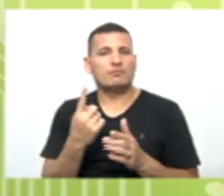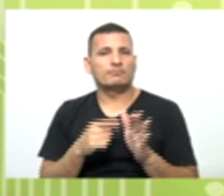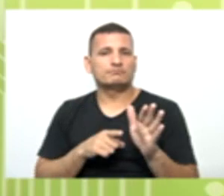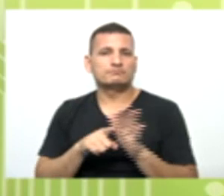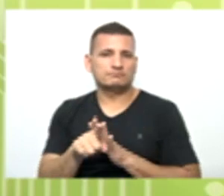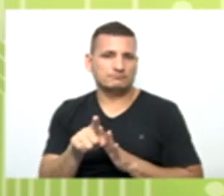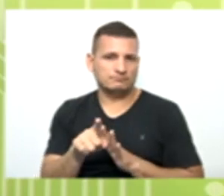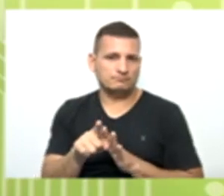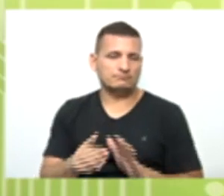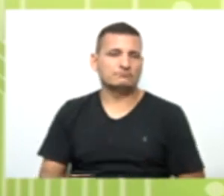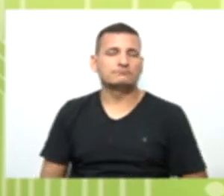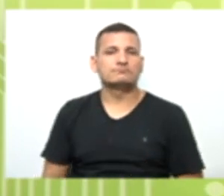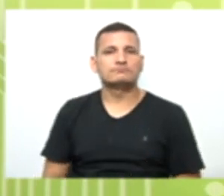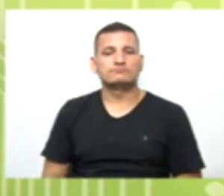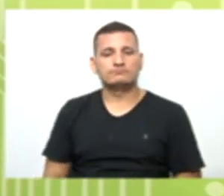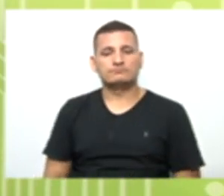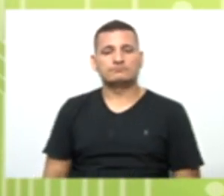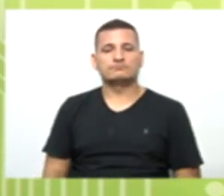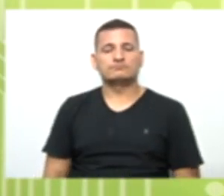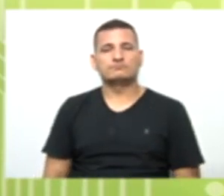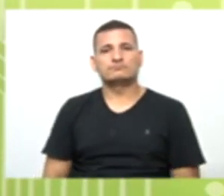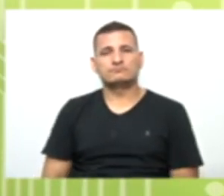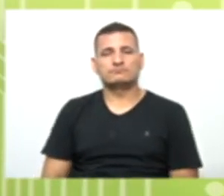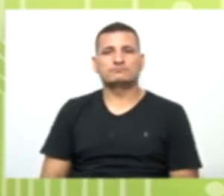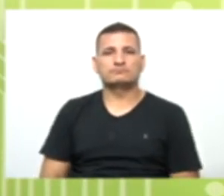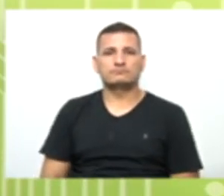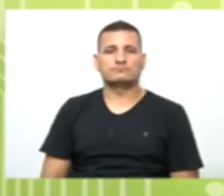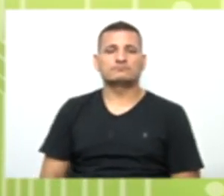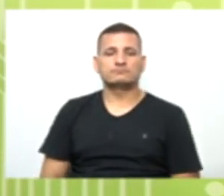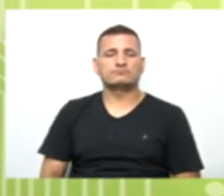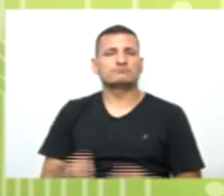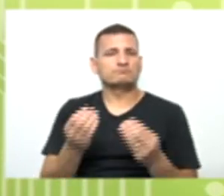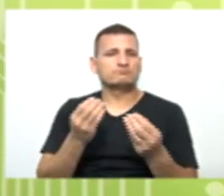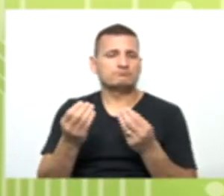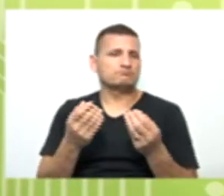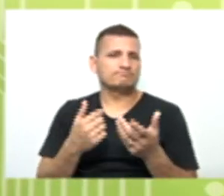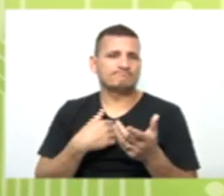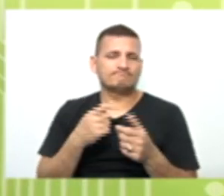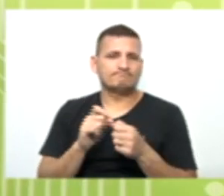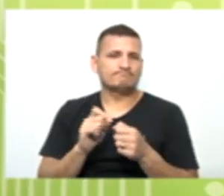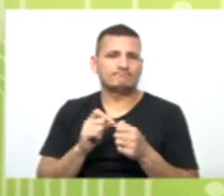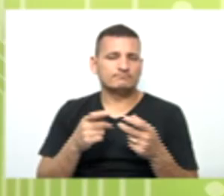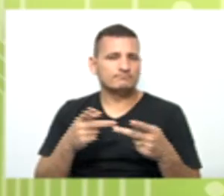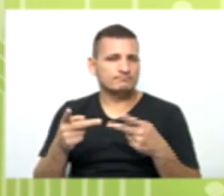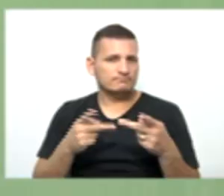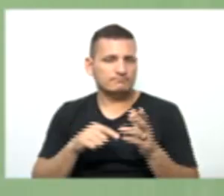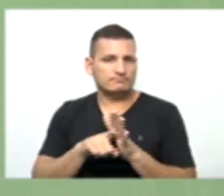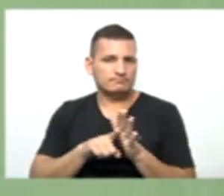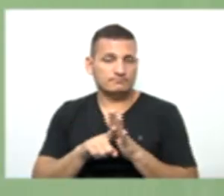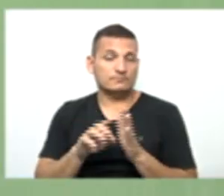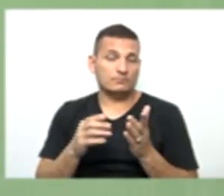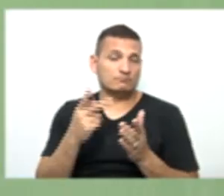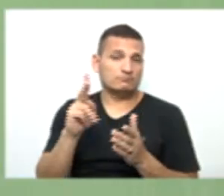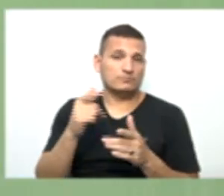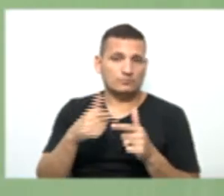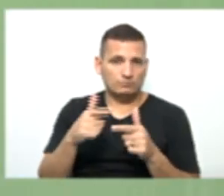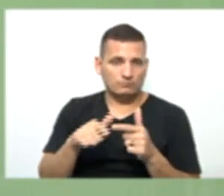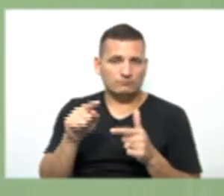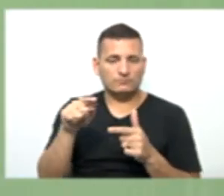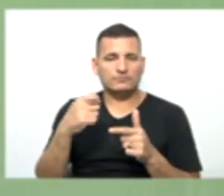que me leva mais a realizar um projeto de pesquisa? Bom, esse seu problema ele precisa